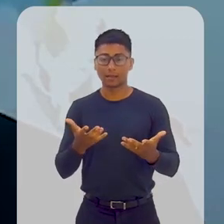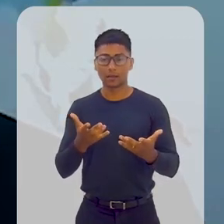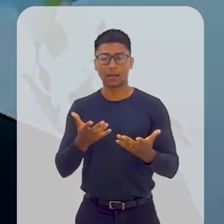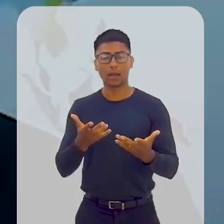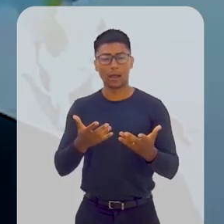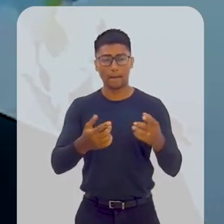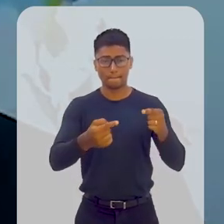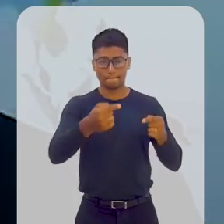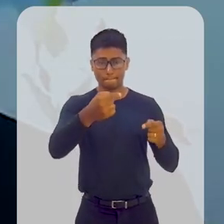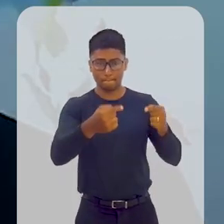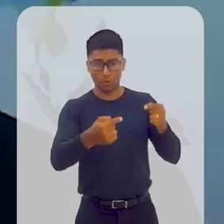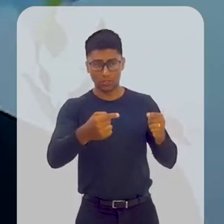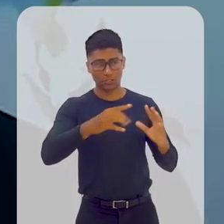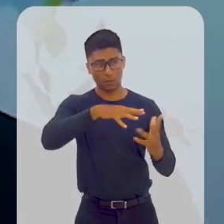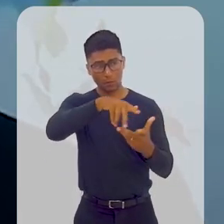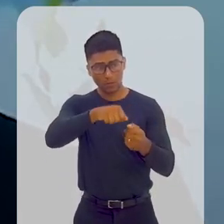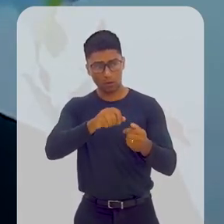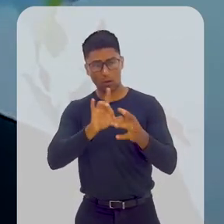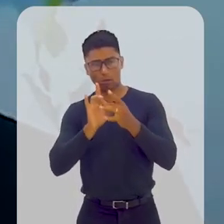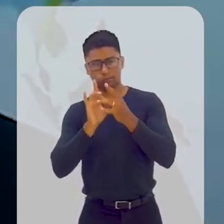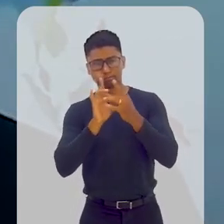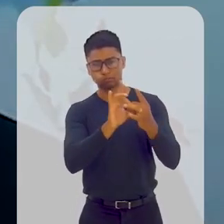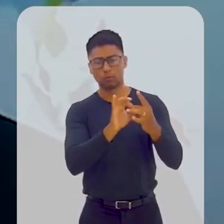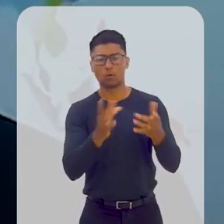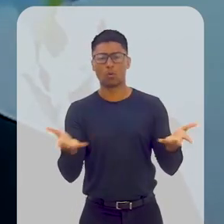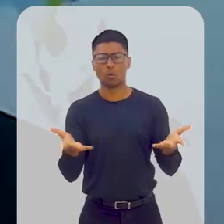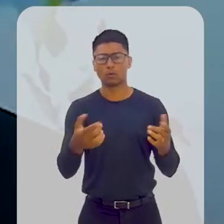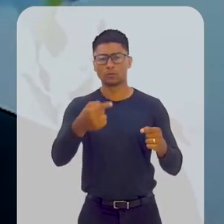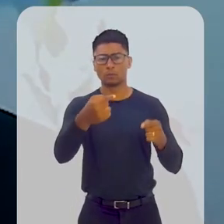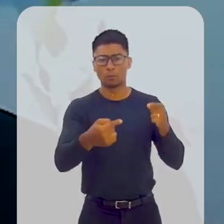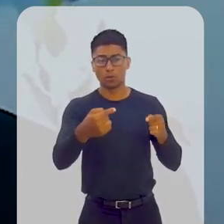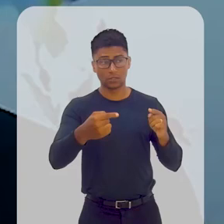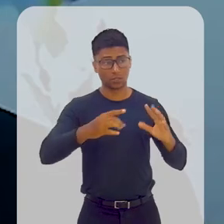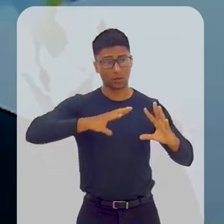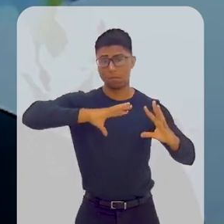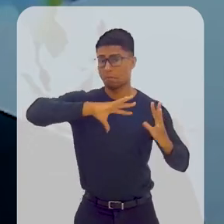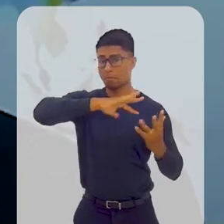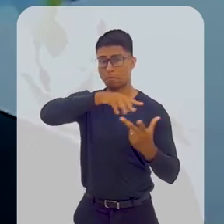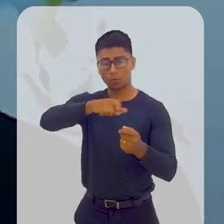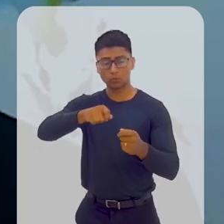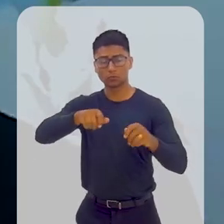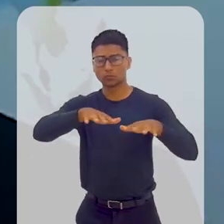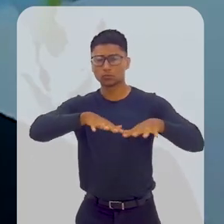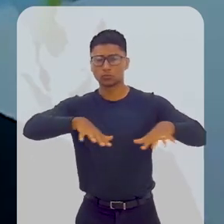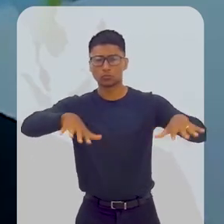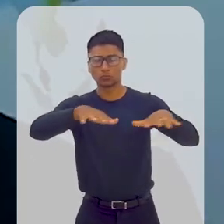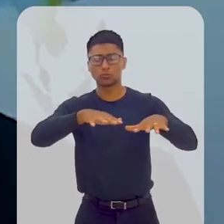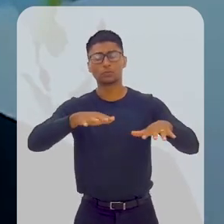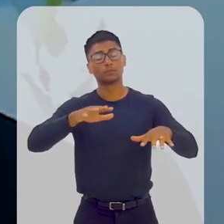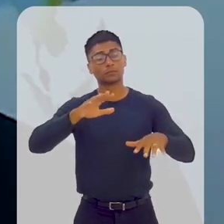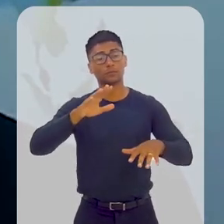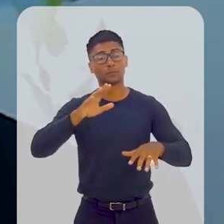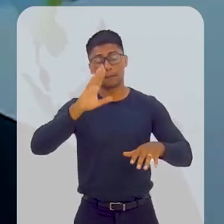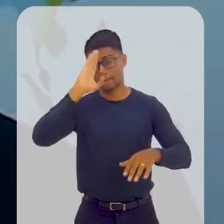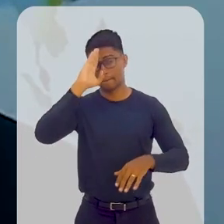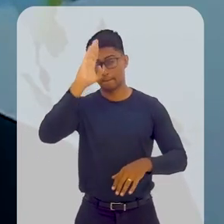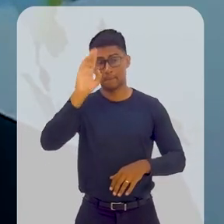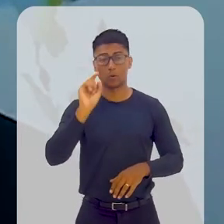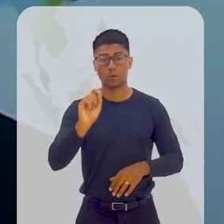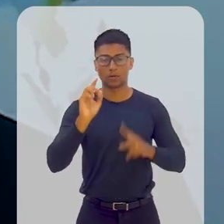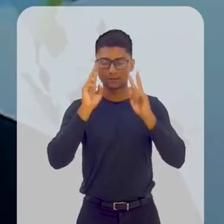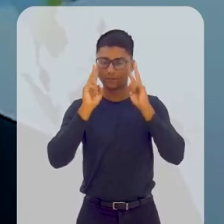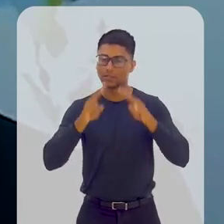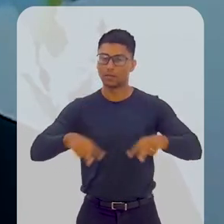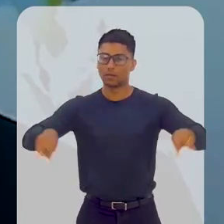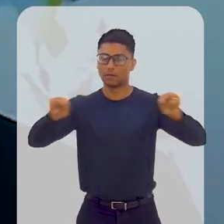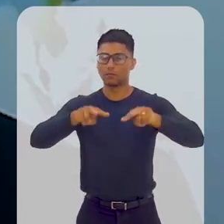associada às políticas globais. Hoje, todas as políticas globais elas são orientadas necessariamente por essa